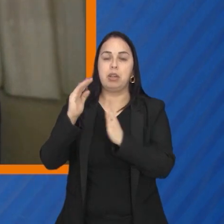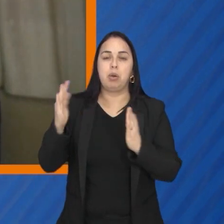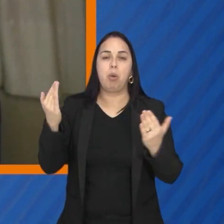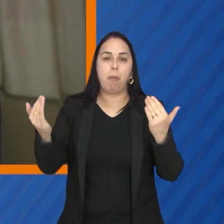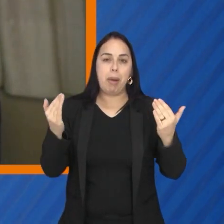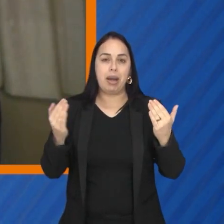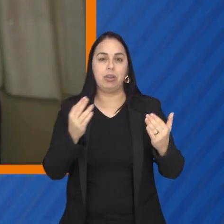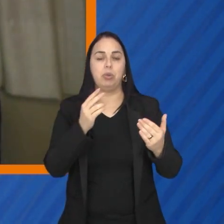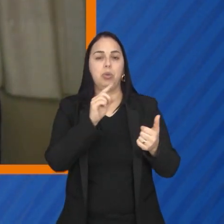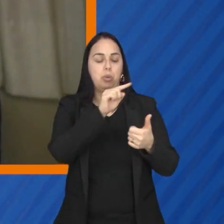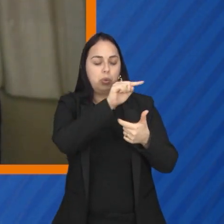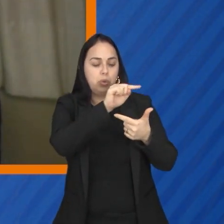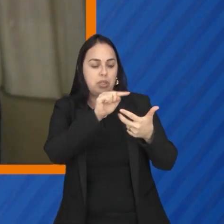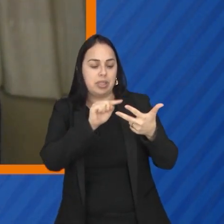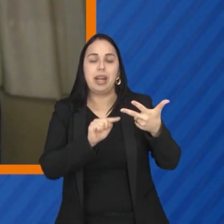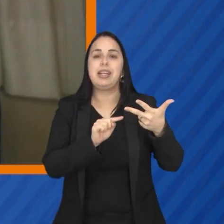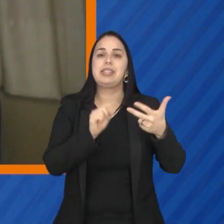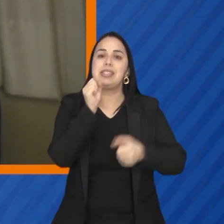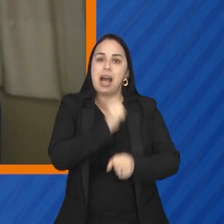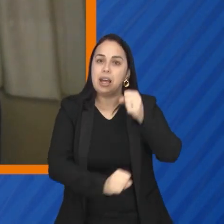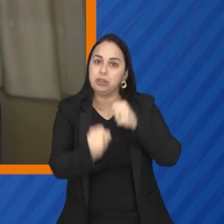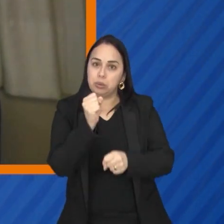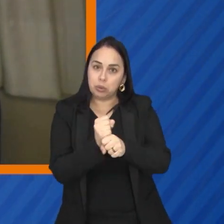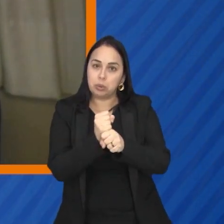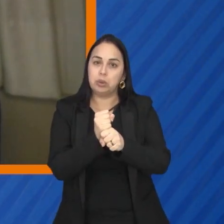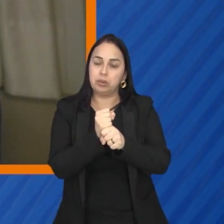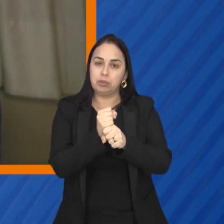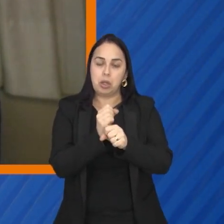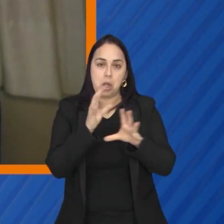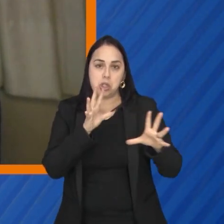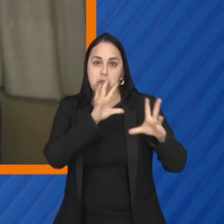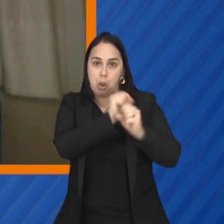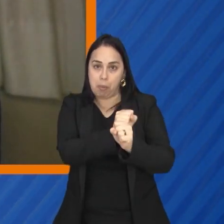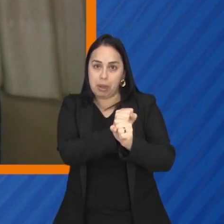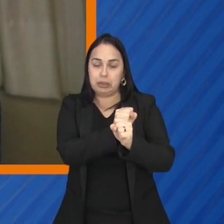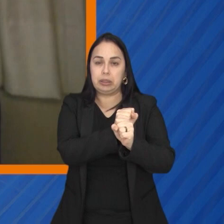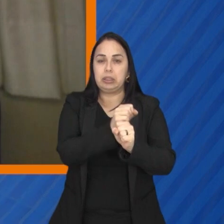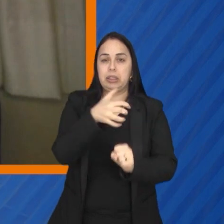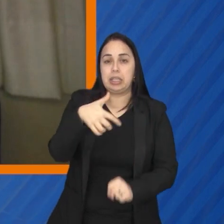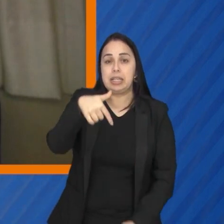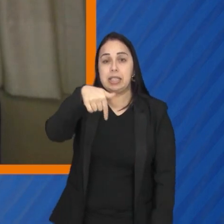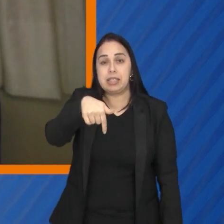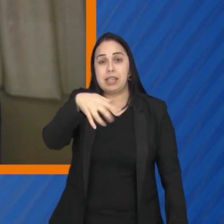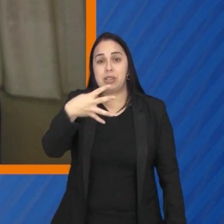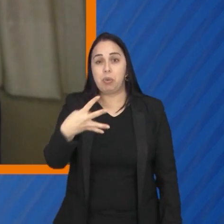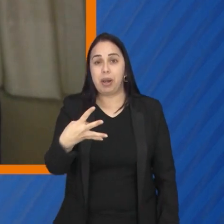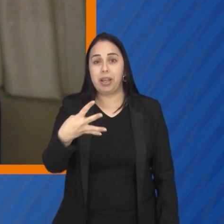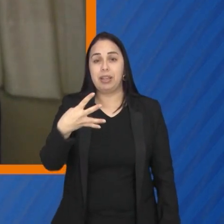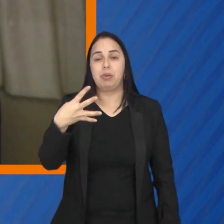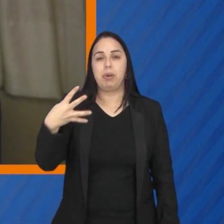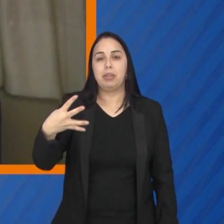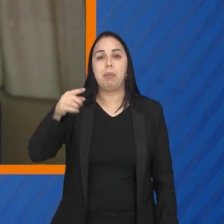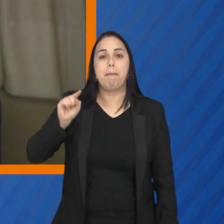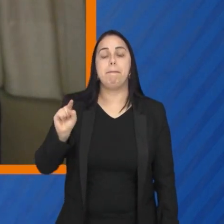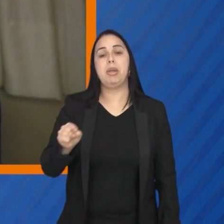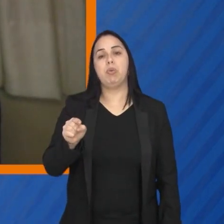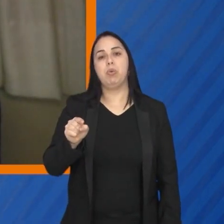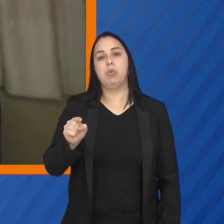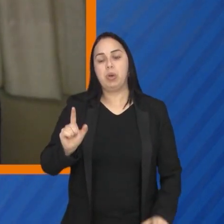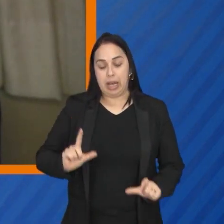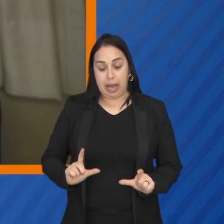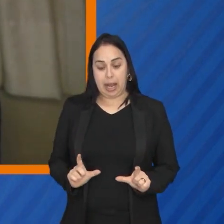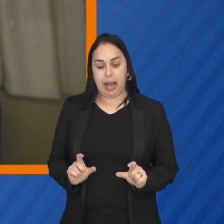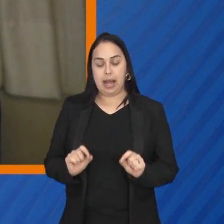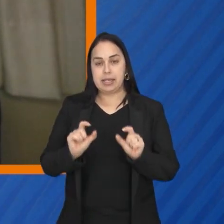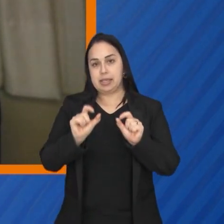triênio, que compreende 2023, 2024 e 2025, dizendo que teremos 704 mil